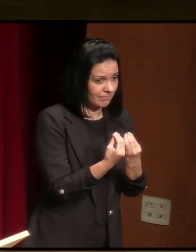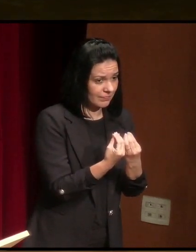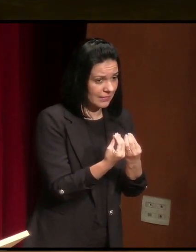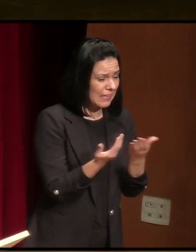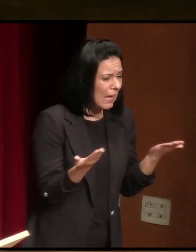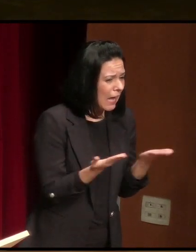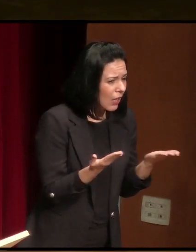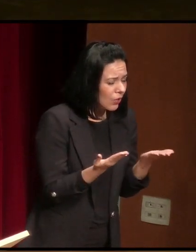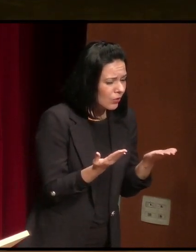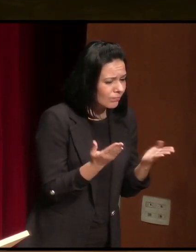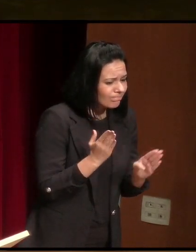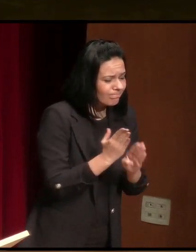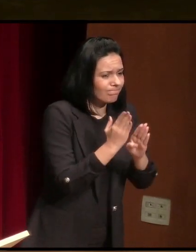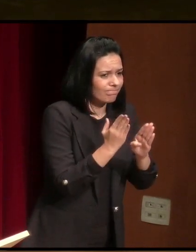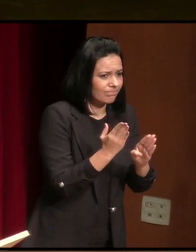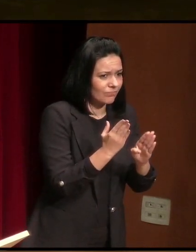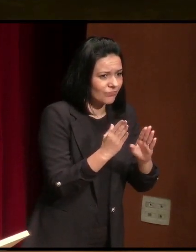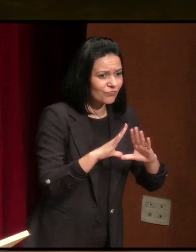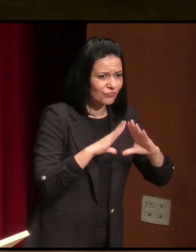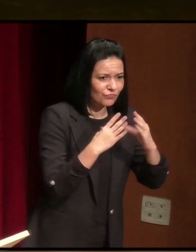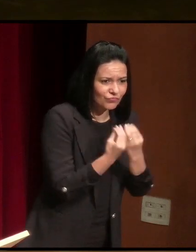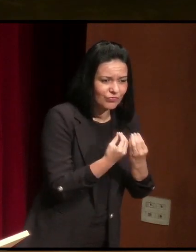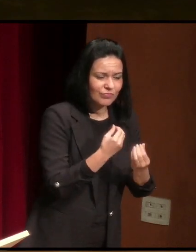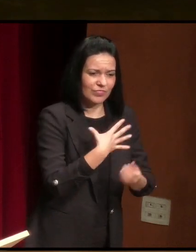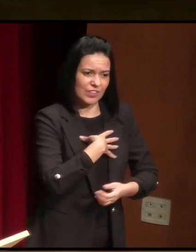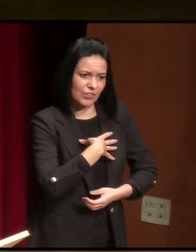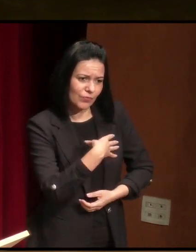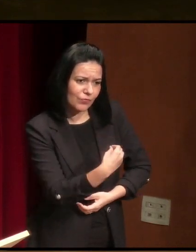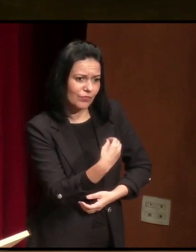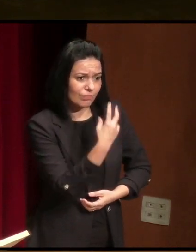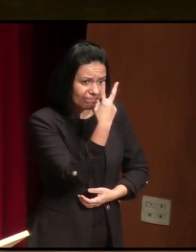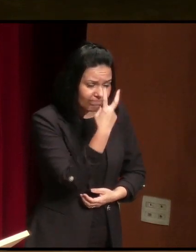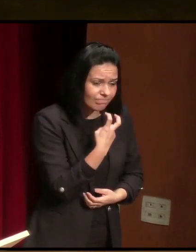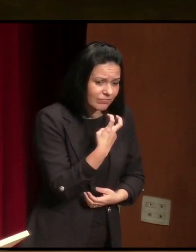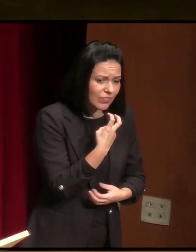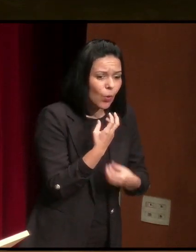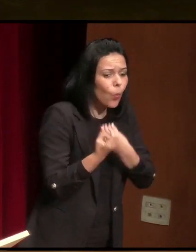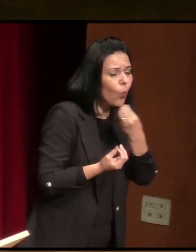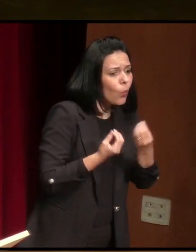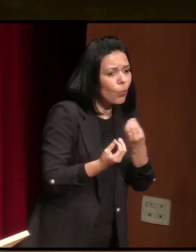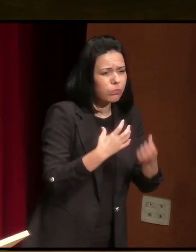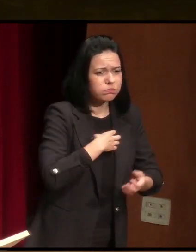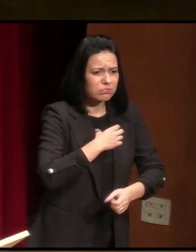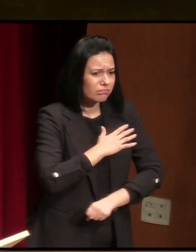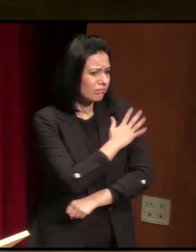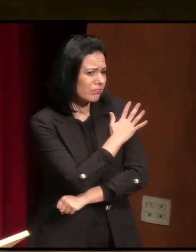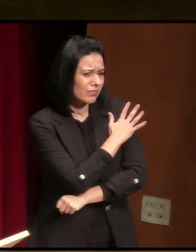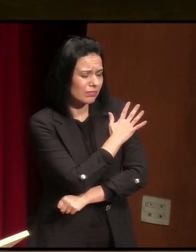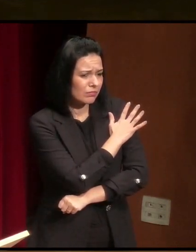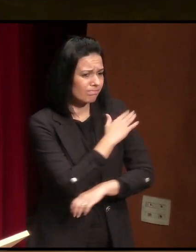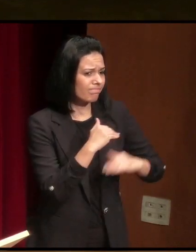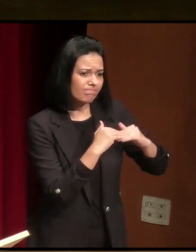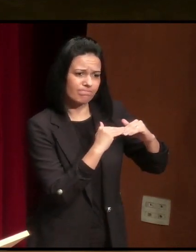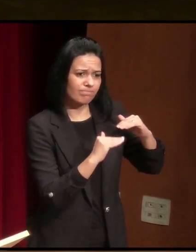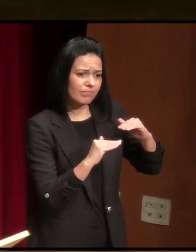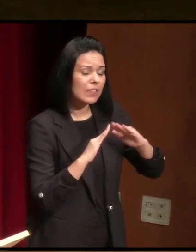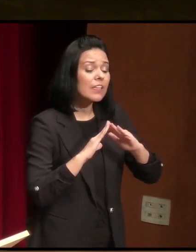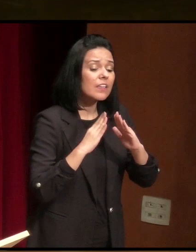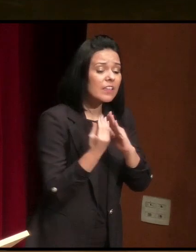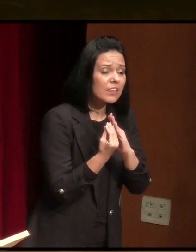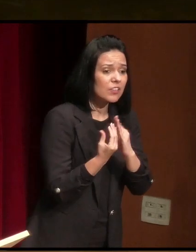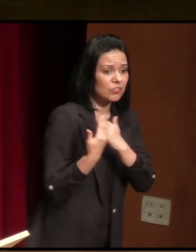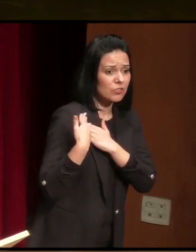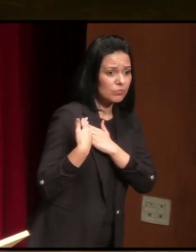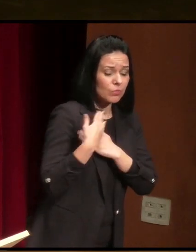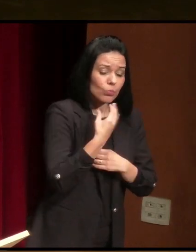de cegueira de alguém da sua casa, de um filho? Como fazer para combater o preconceito? E o que a igreja precisa fazer,